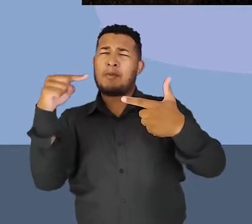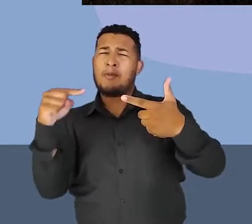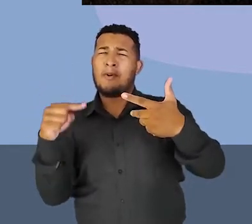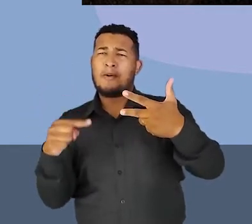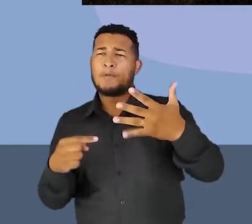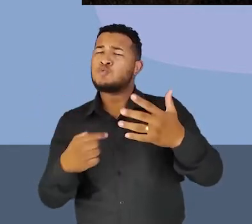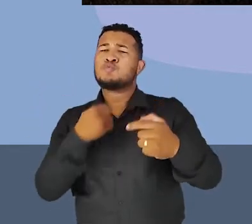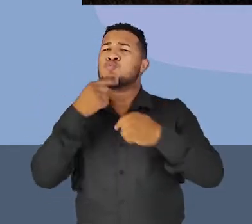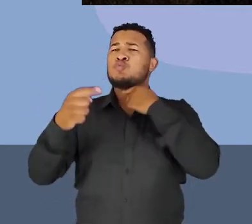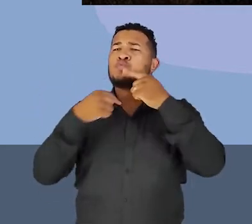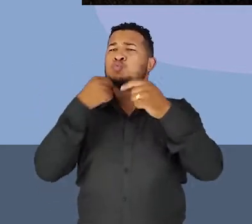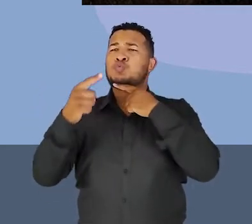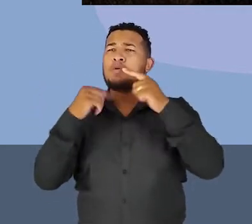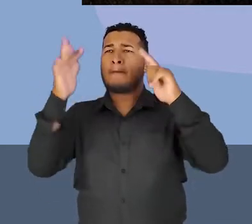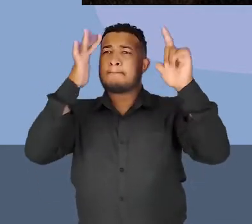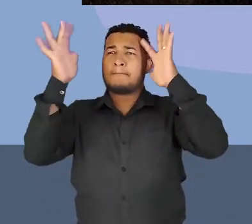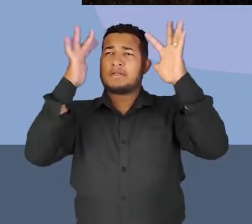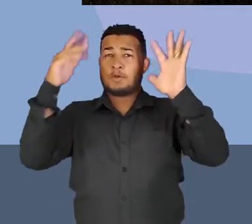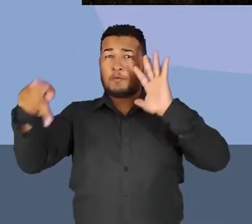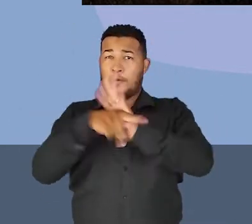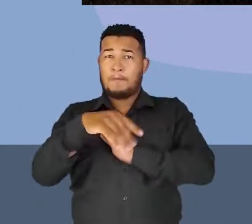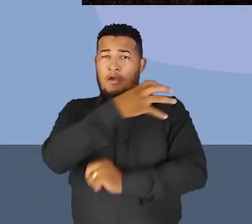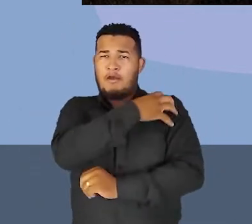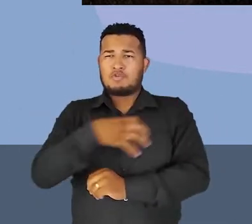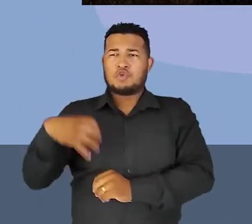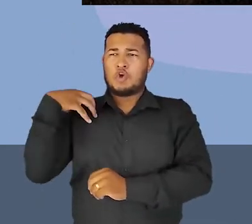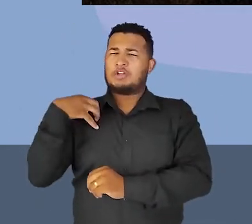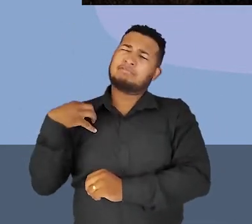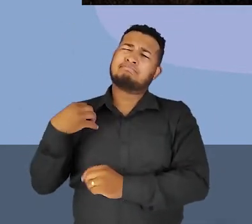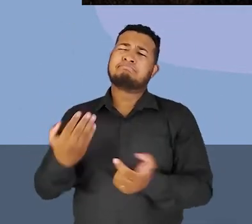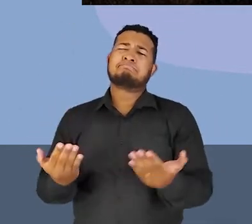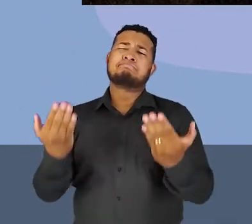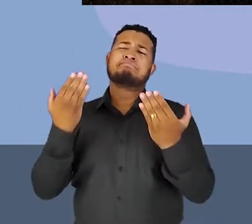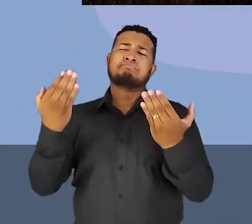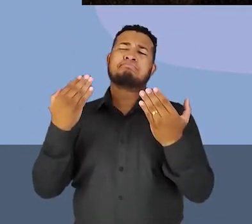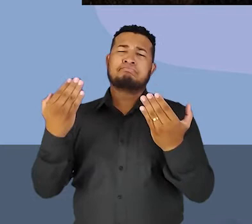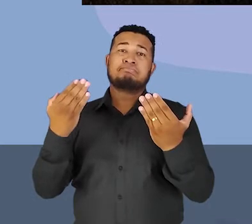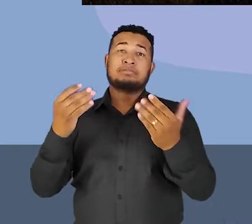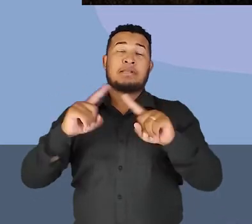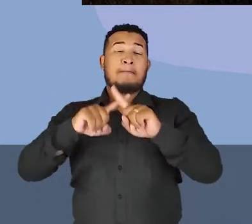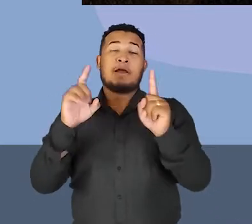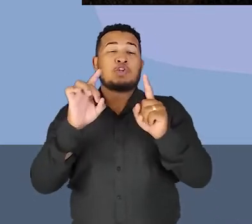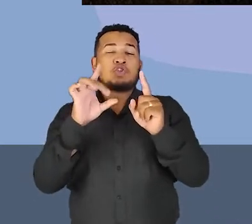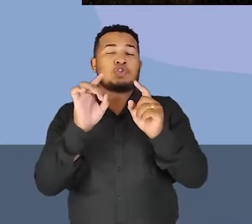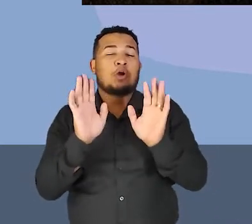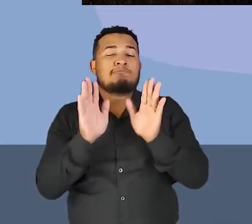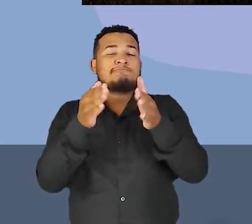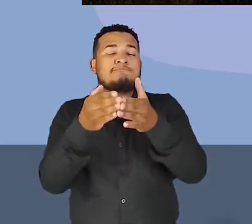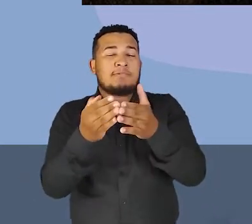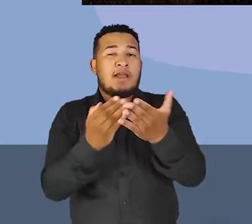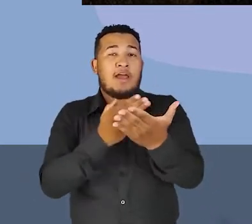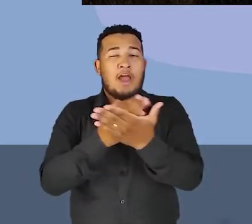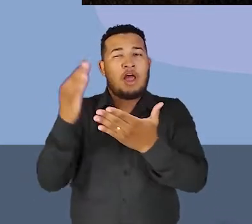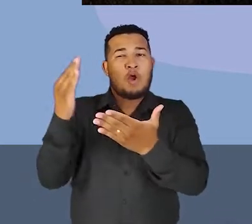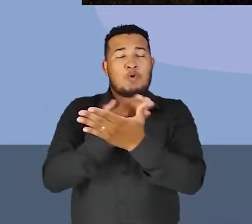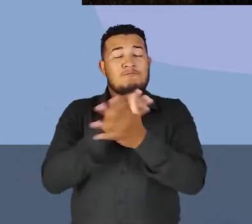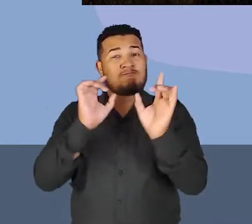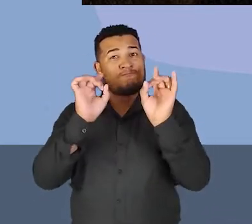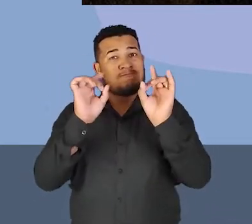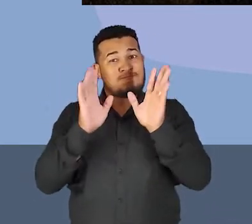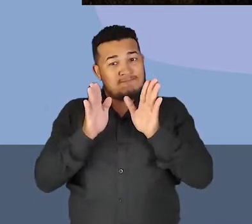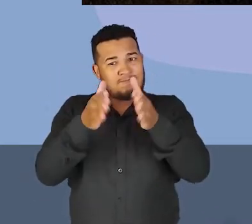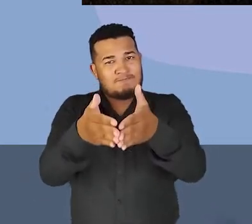inúmeros pensamentos aristotélicos. Porém, nós vamos nos ater a alguns muito